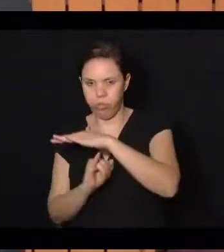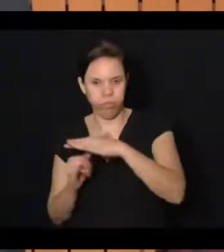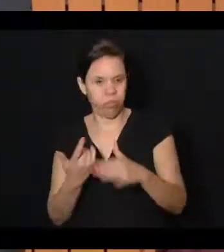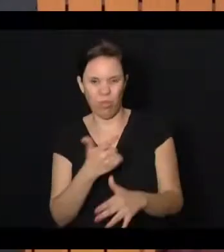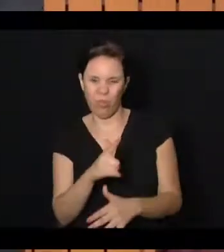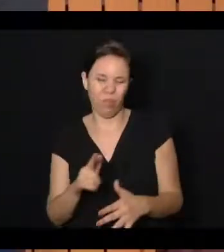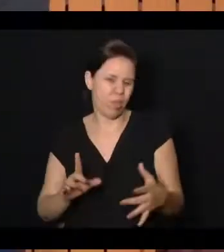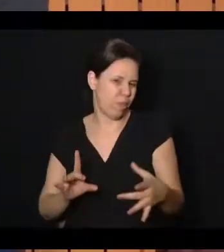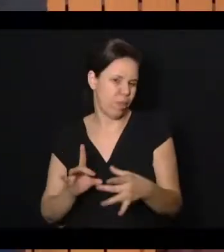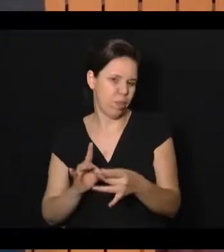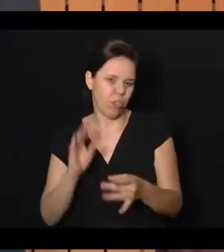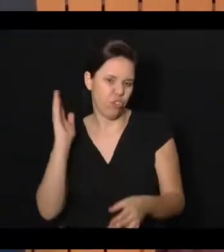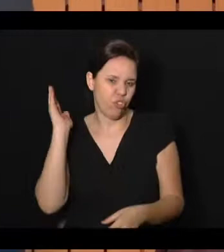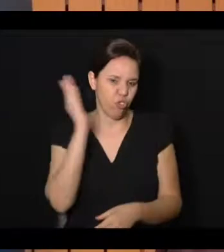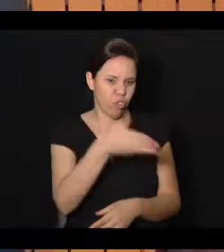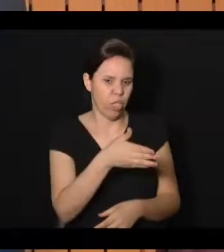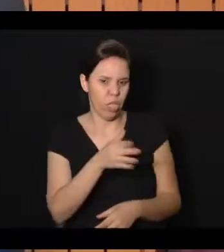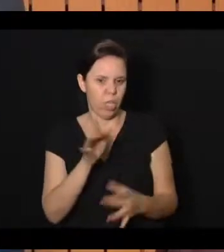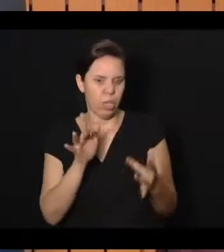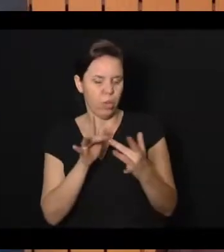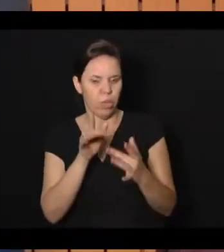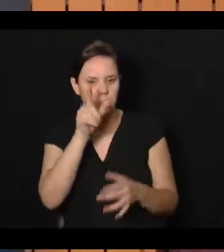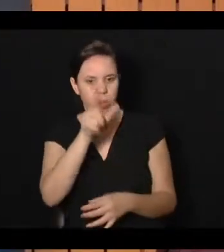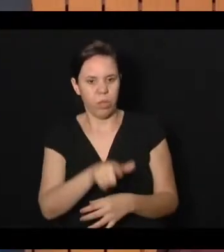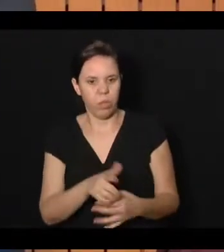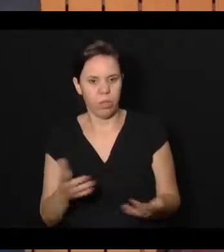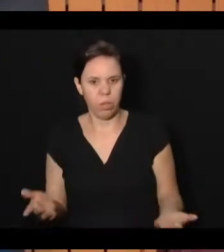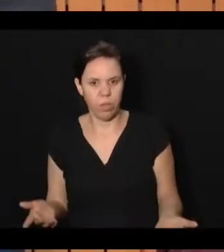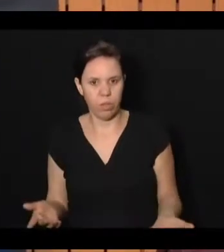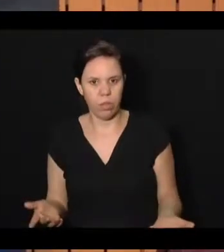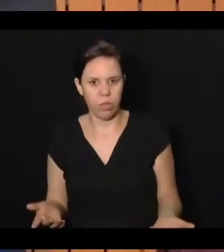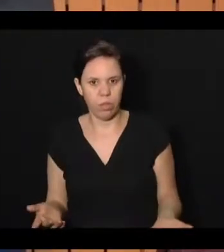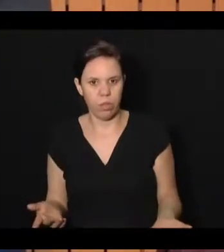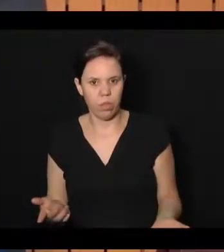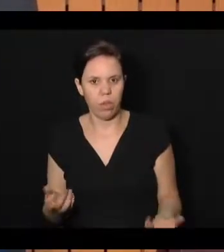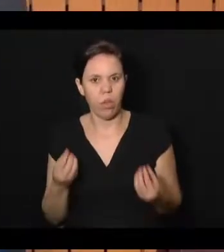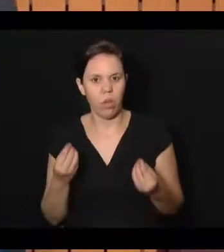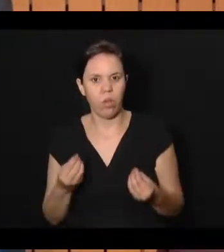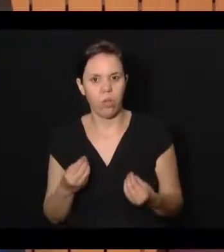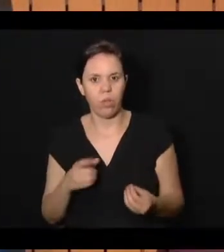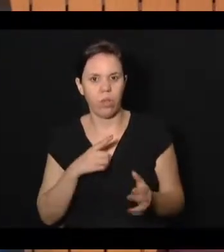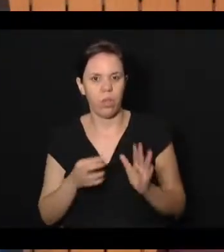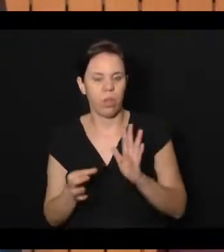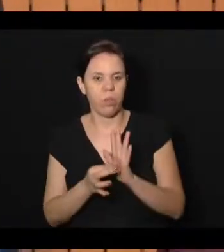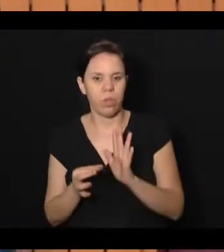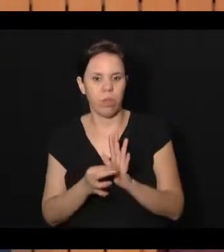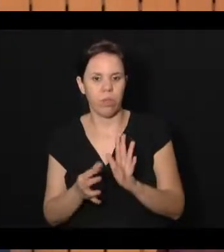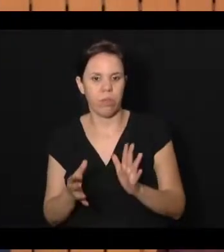direta né não consigo a polícia está e tem uma opinião